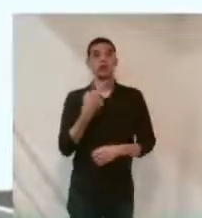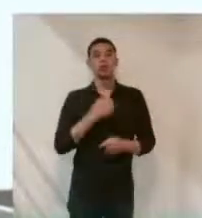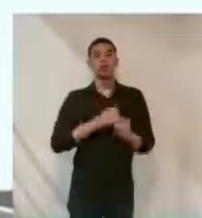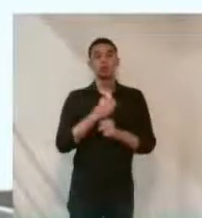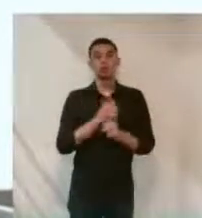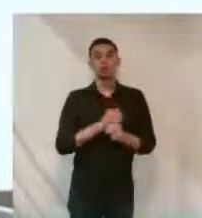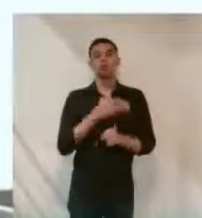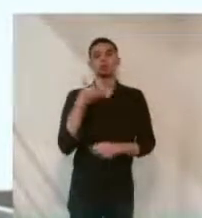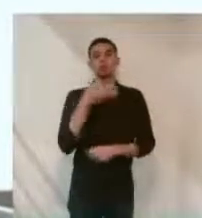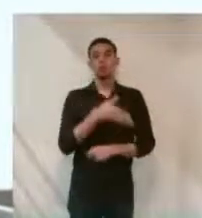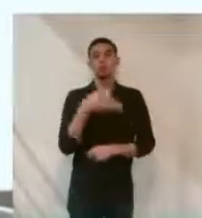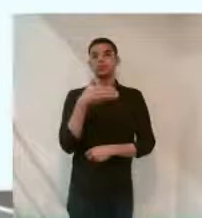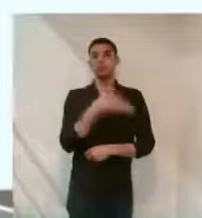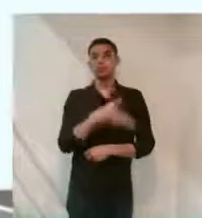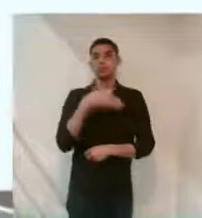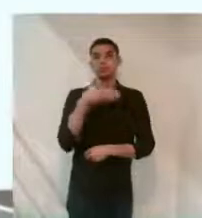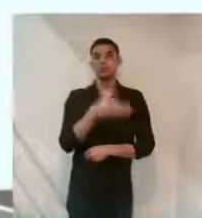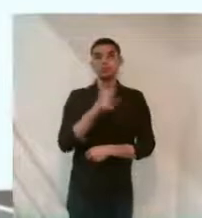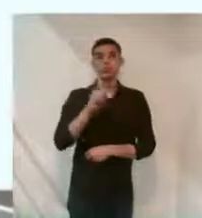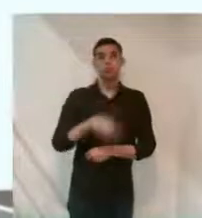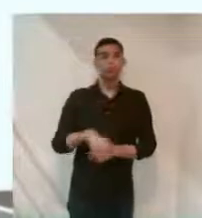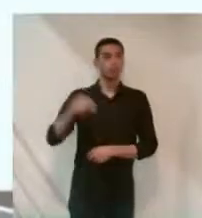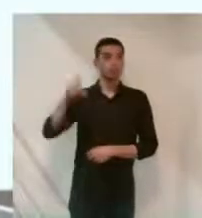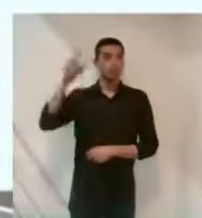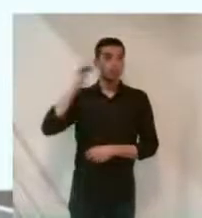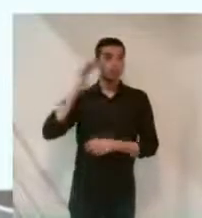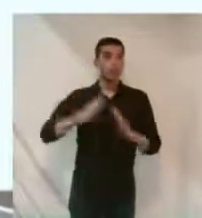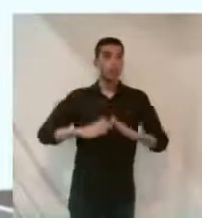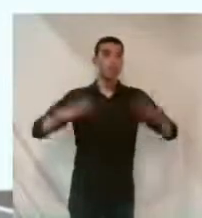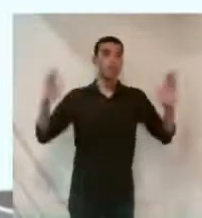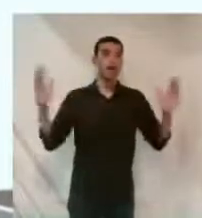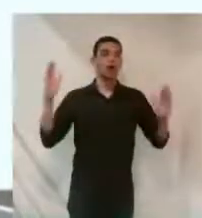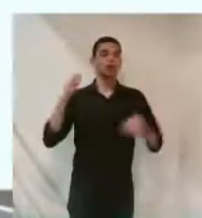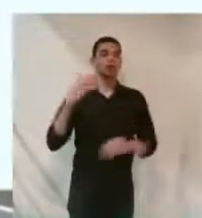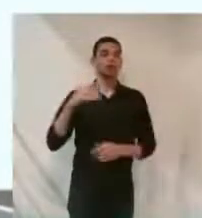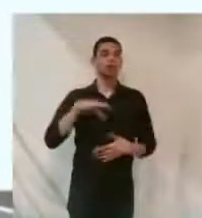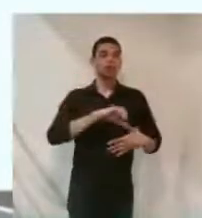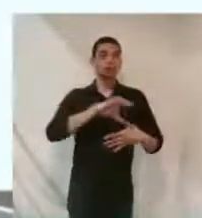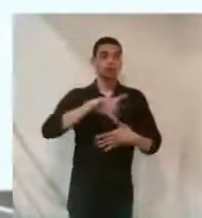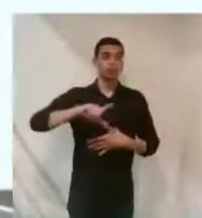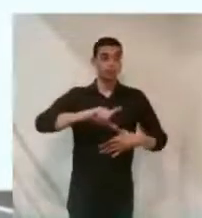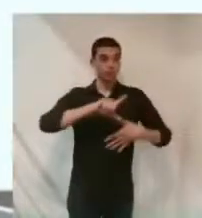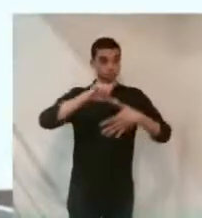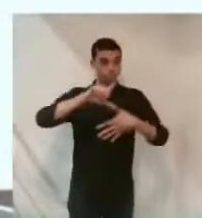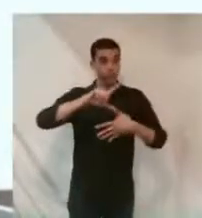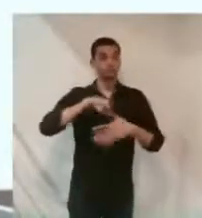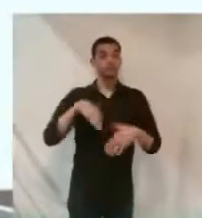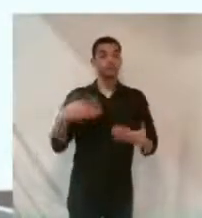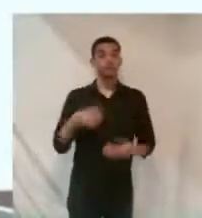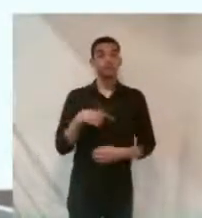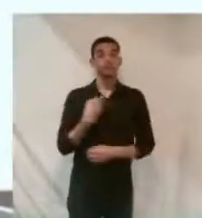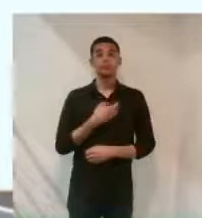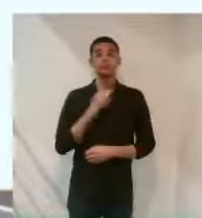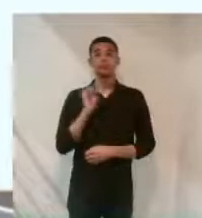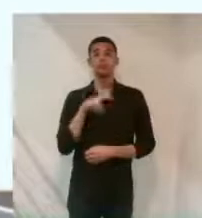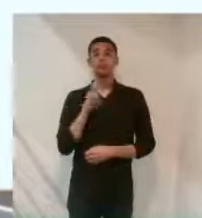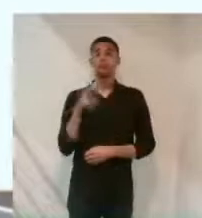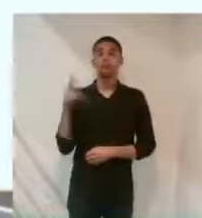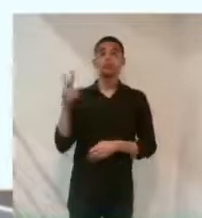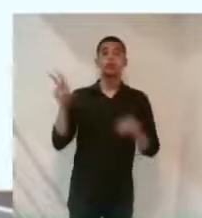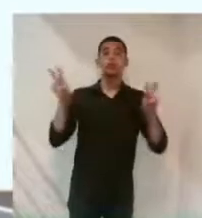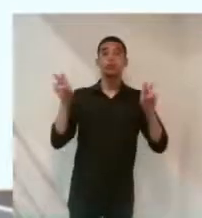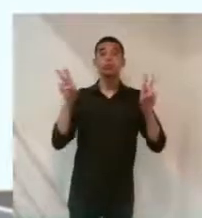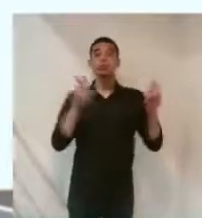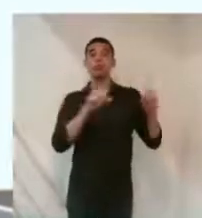lixão, né, Tião, que na época era o maior da América Latina. Então, às vezes, a gente vê muito falando das coisas, mas eu acho que esse trabalho que o